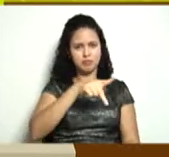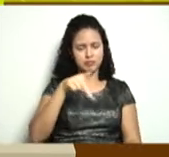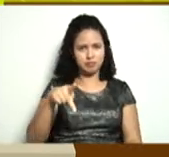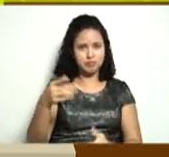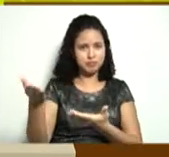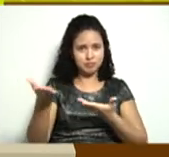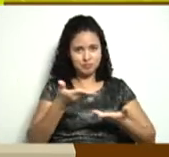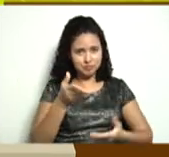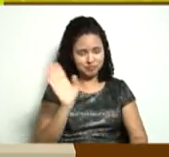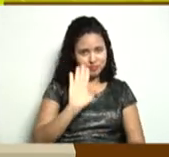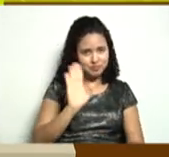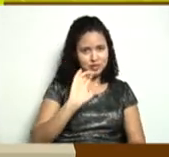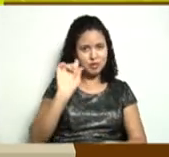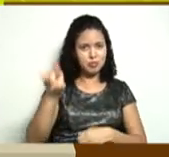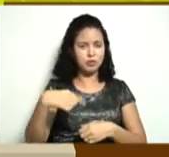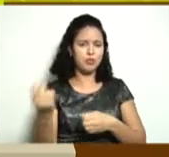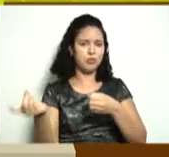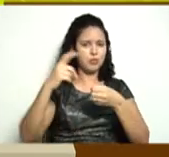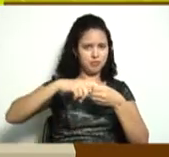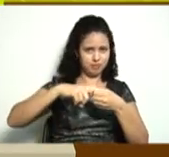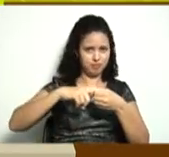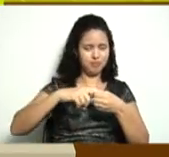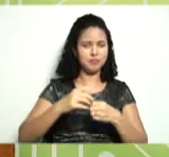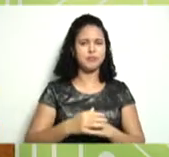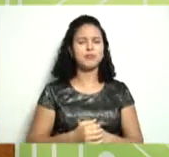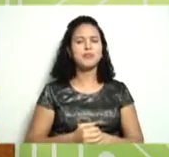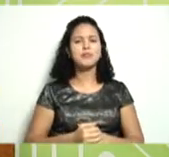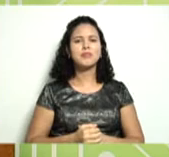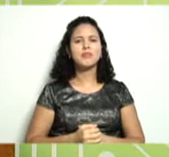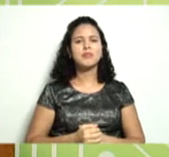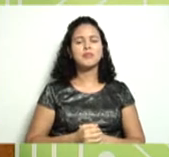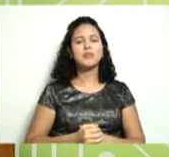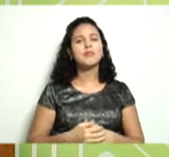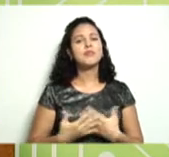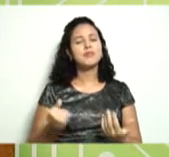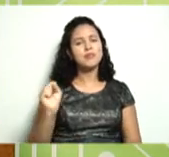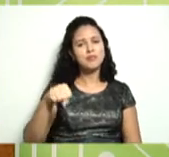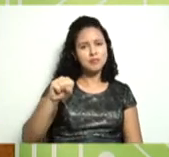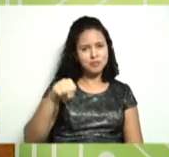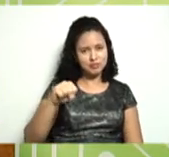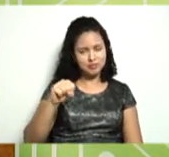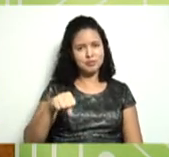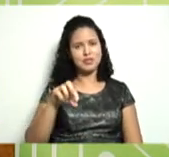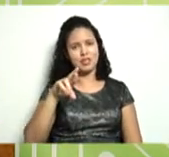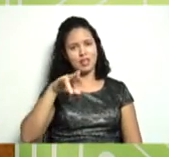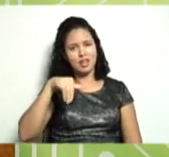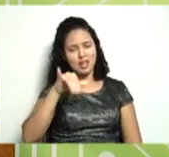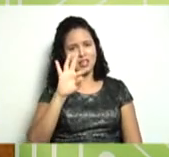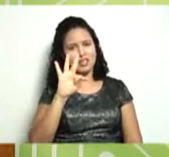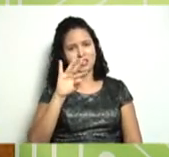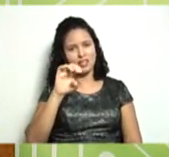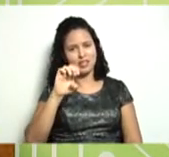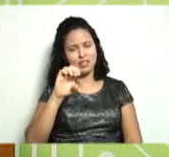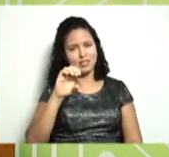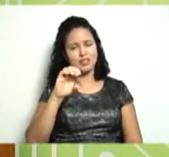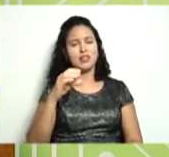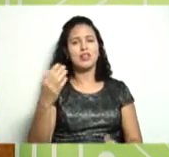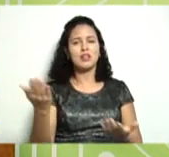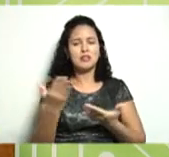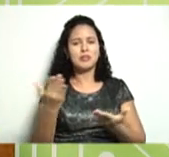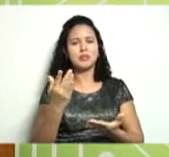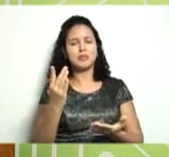professores. Tchau, daqui a pouquinho a gente tá de volta. É isso aí, Hightech, agora é conosco.